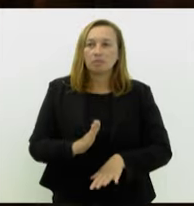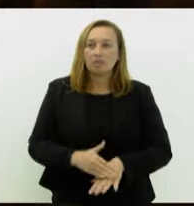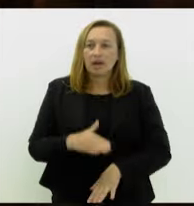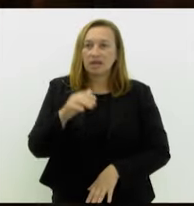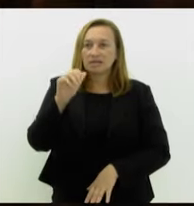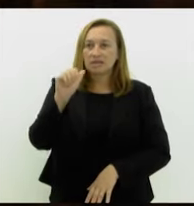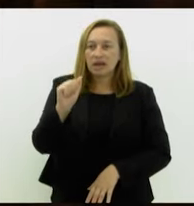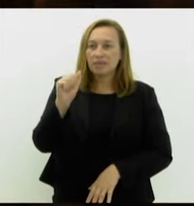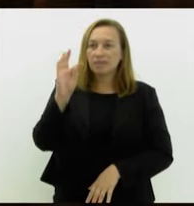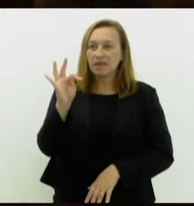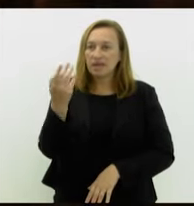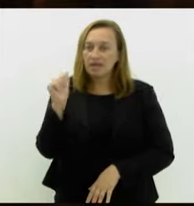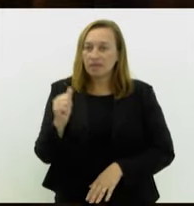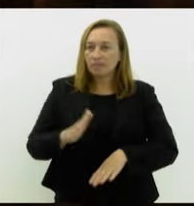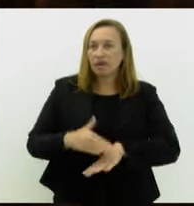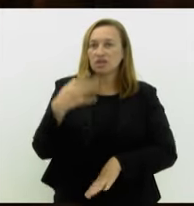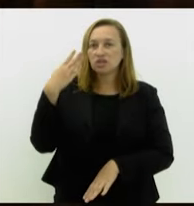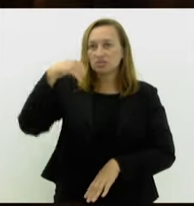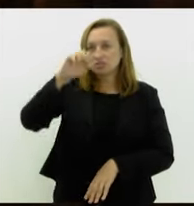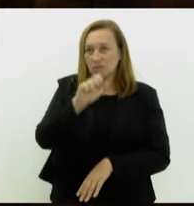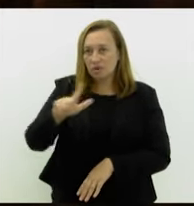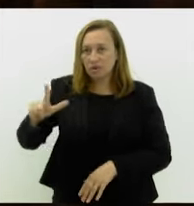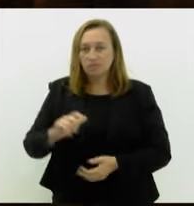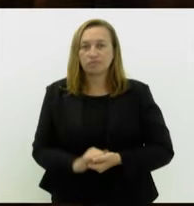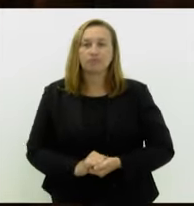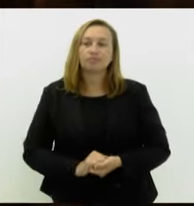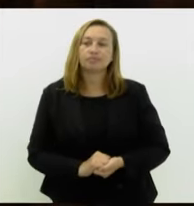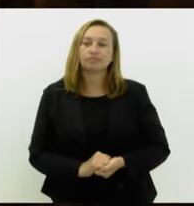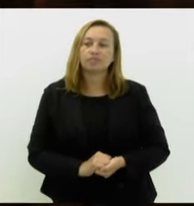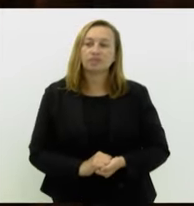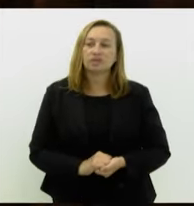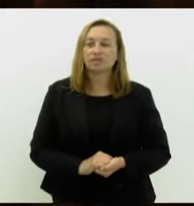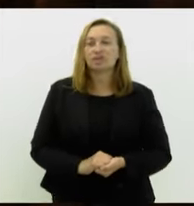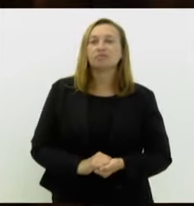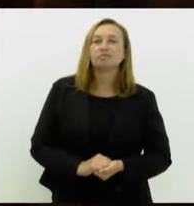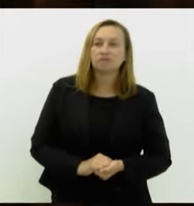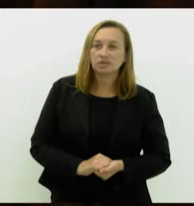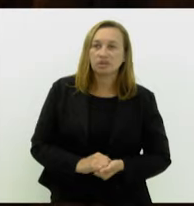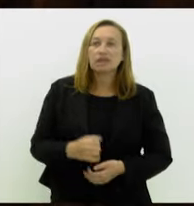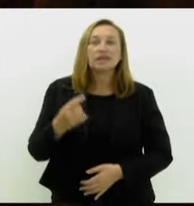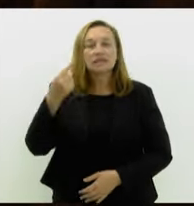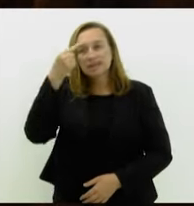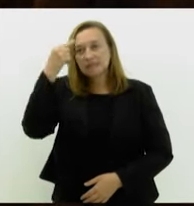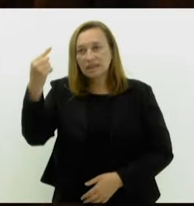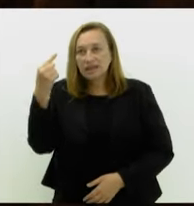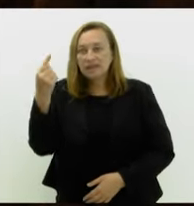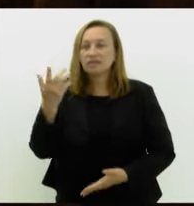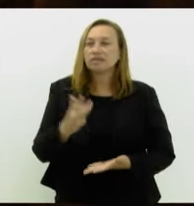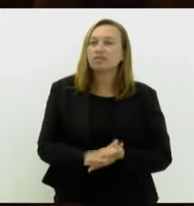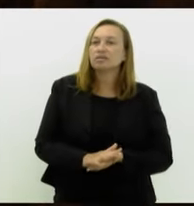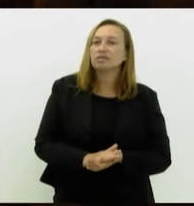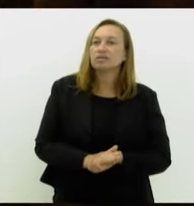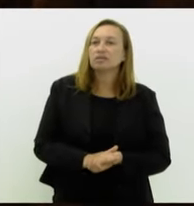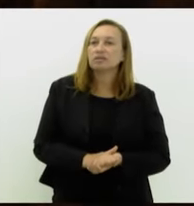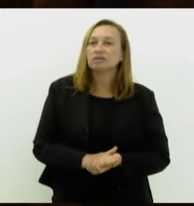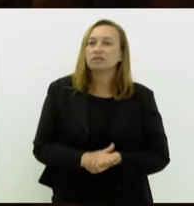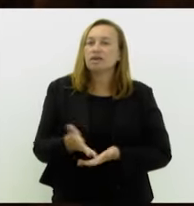mais Mel nessa ideia nós precisamos então buscar identificar